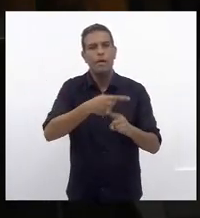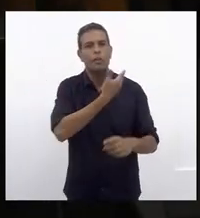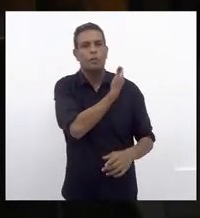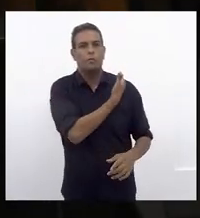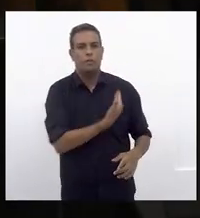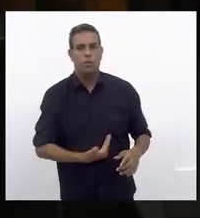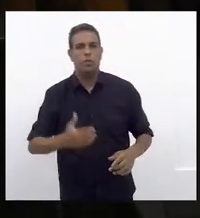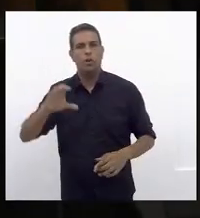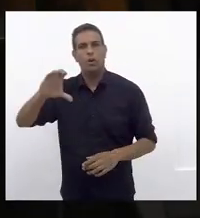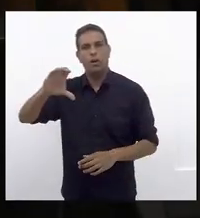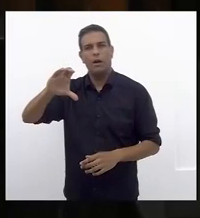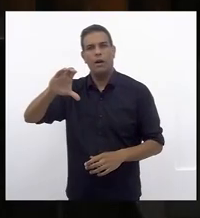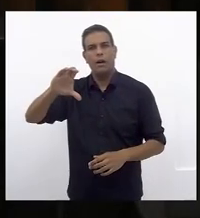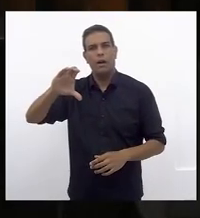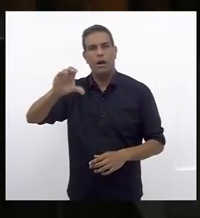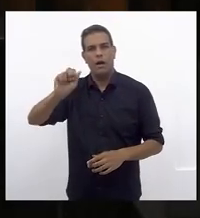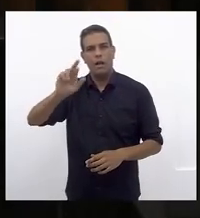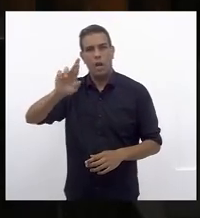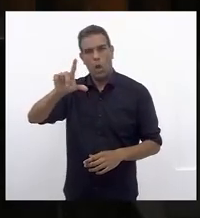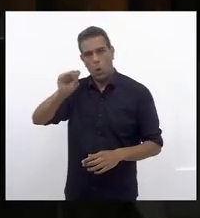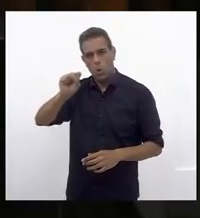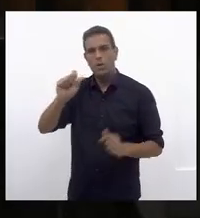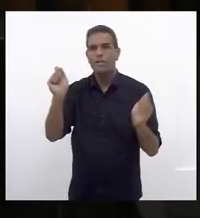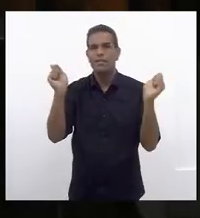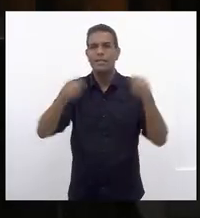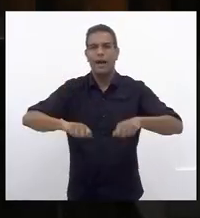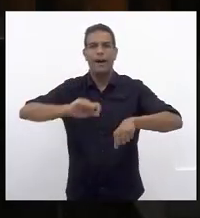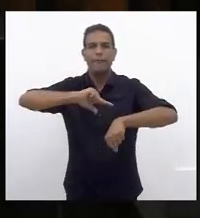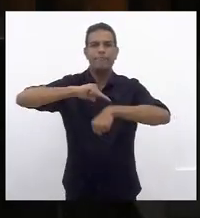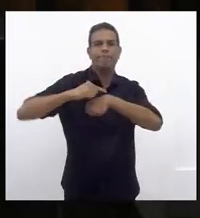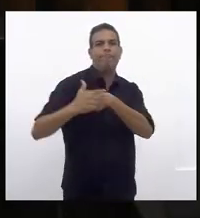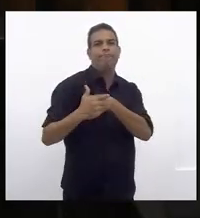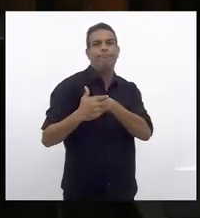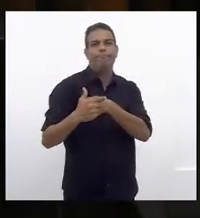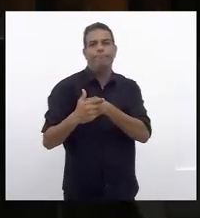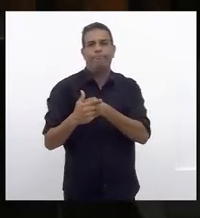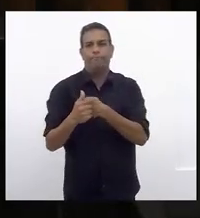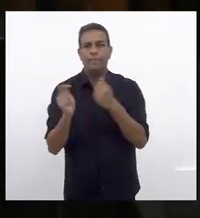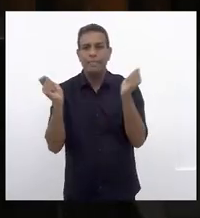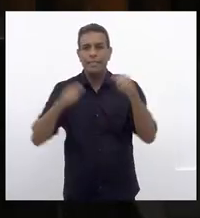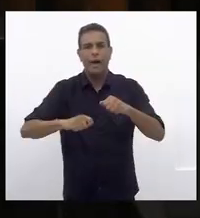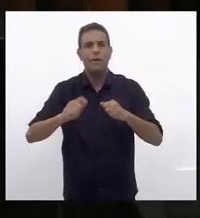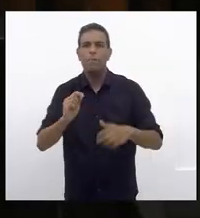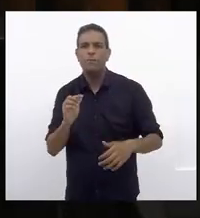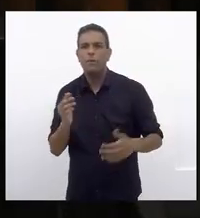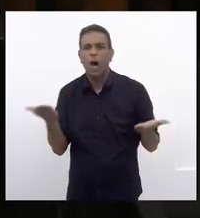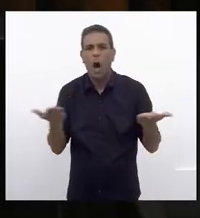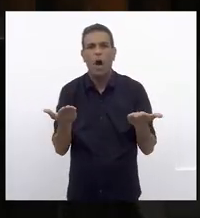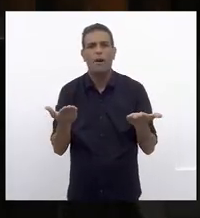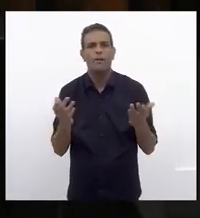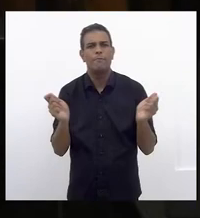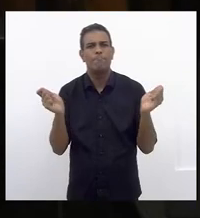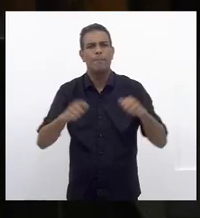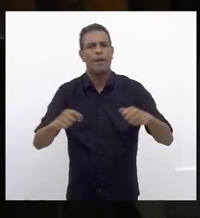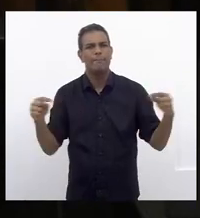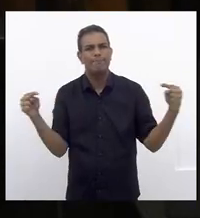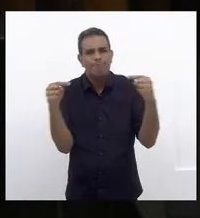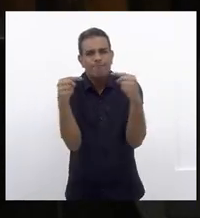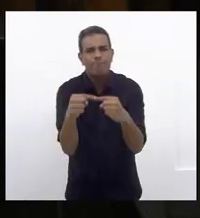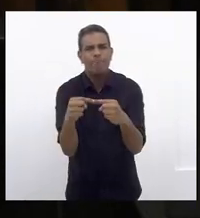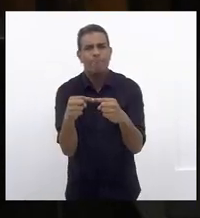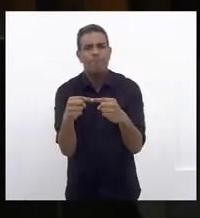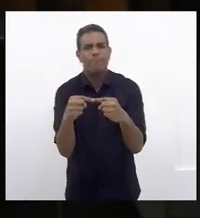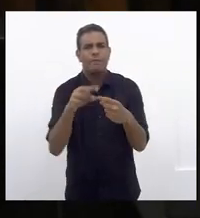Castro, para que haja essa hipótese que aqui está aventada